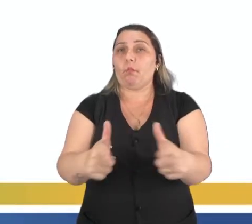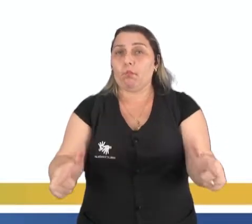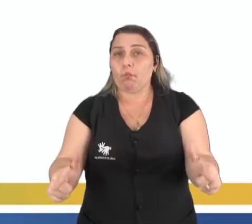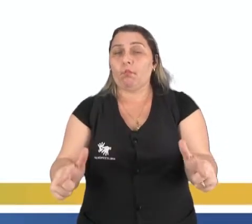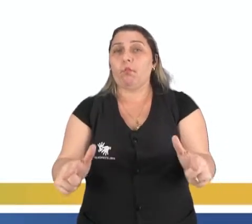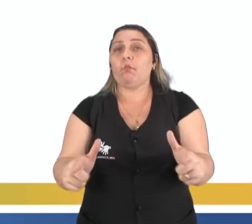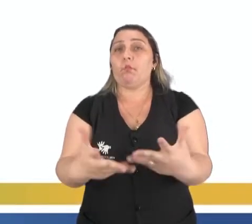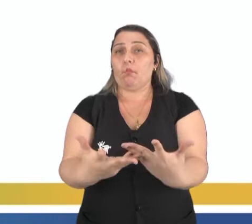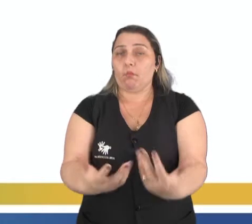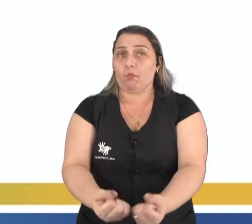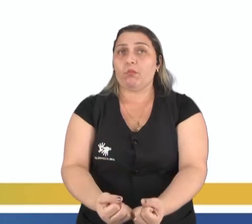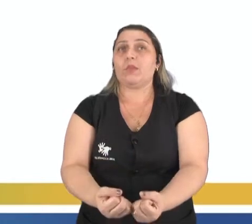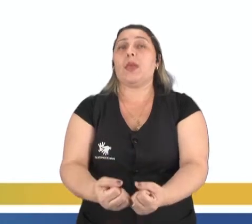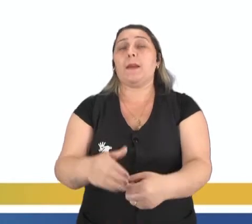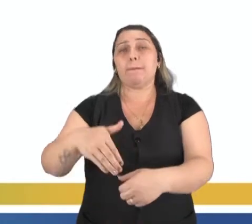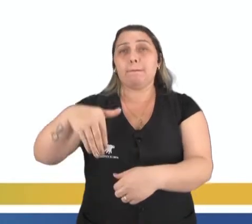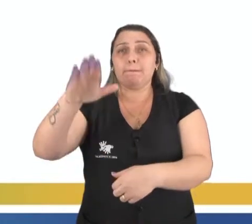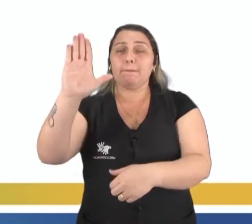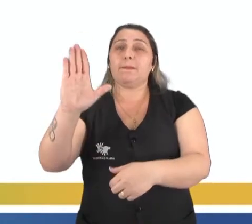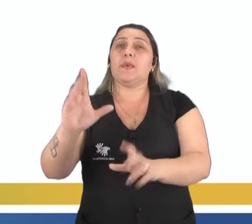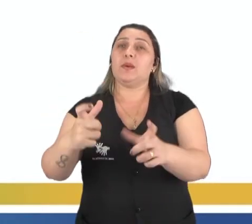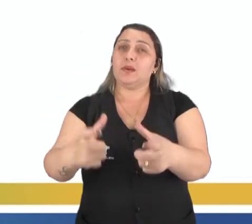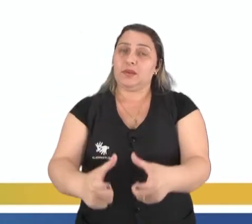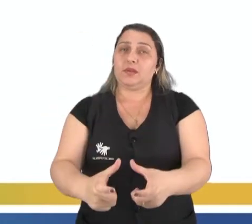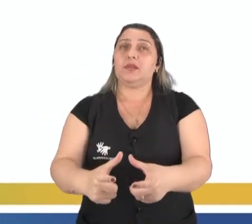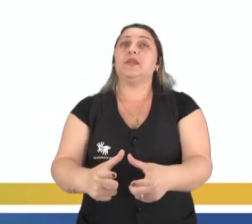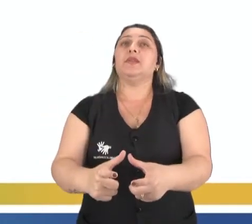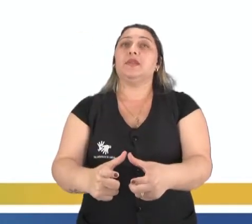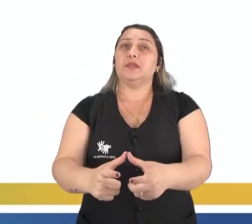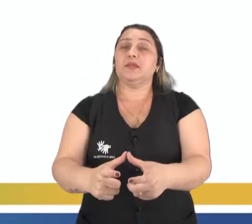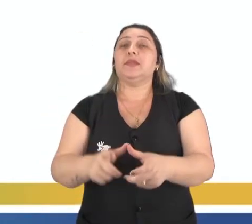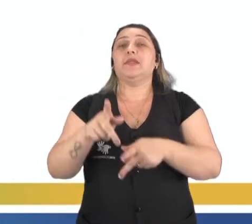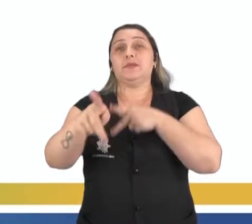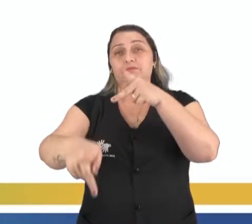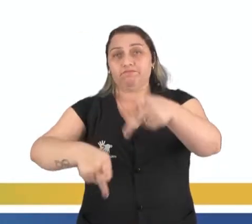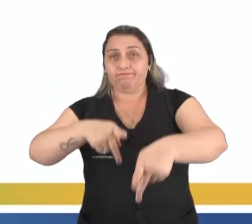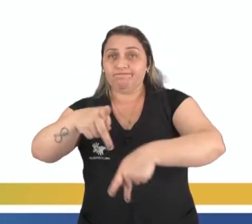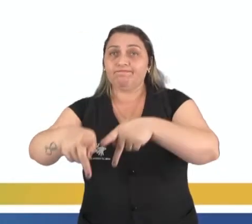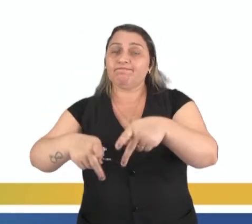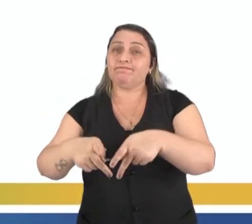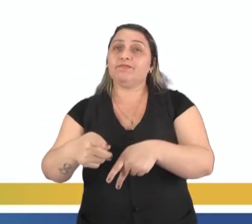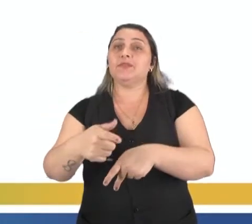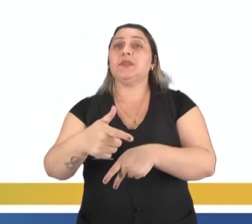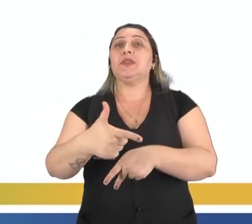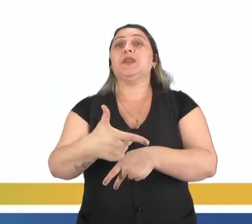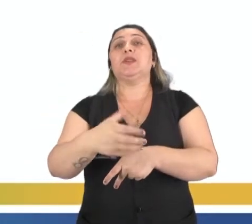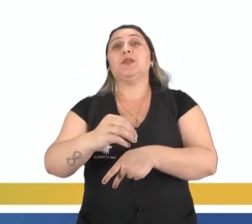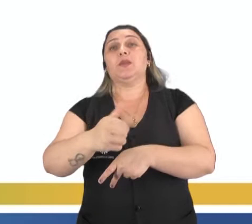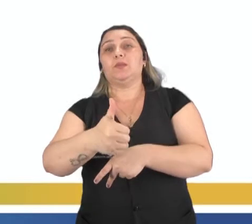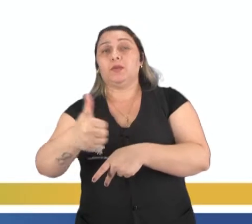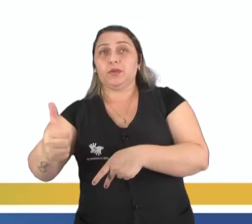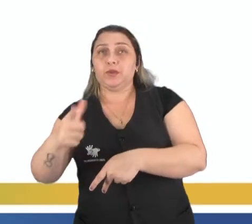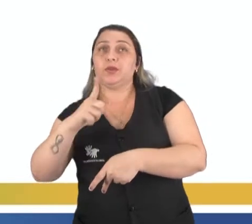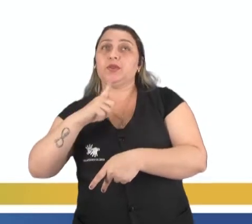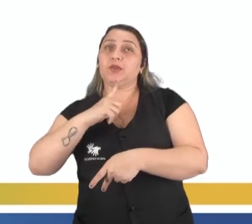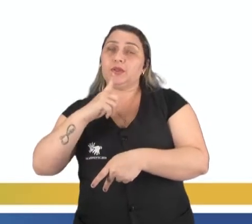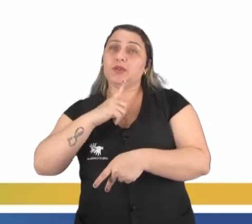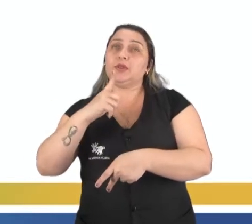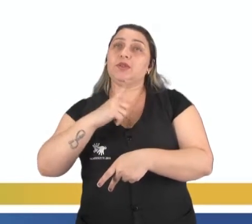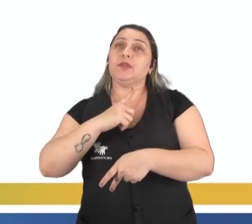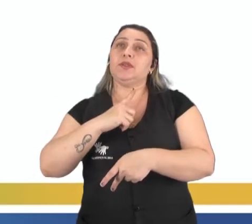atualmente se localiza a maior parte da reserva desses povos. Em 2011, havia cerca